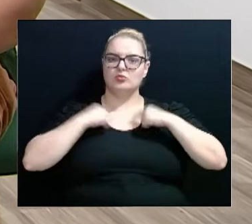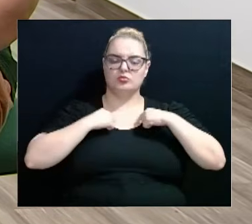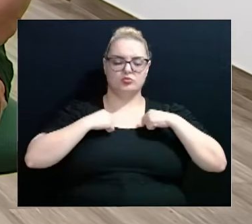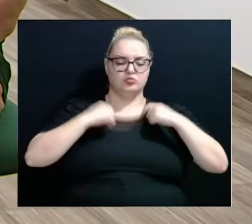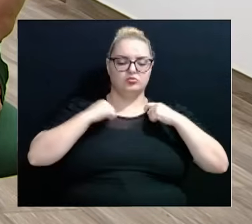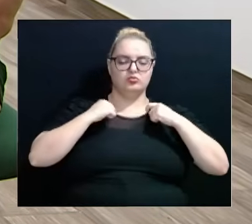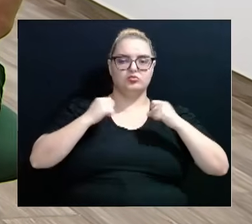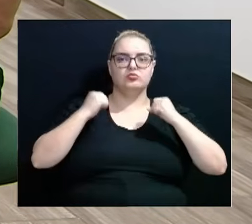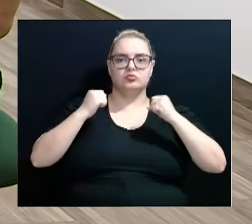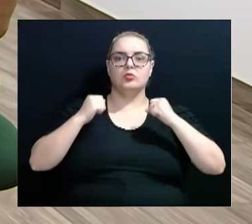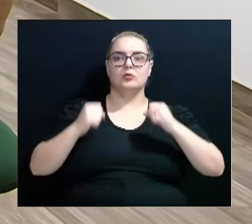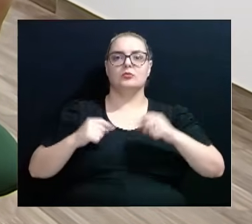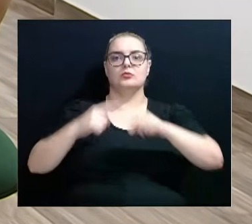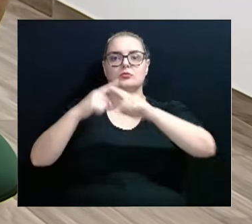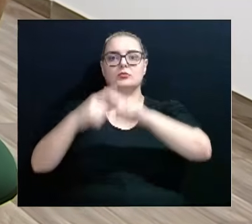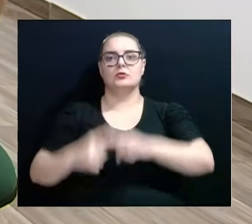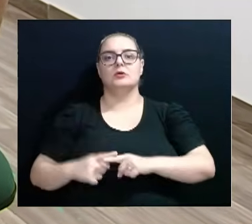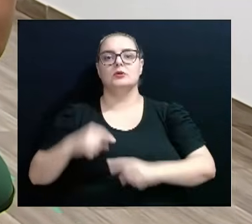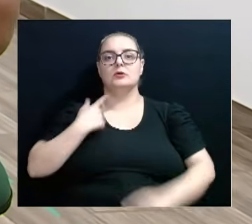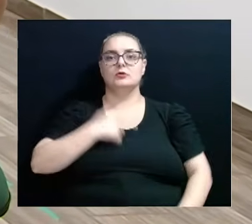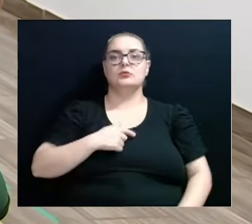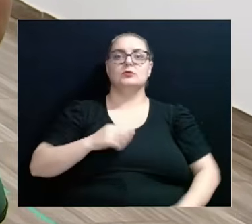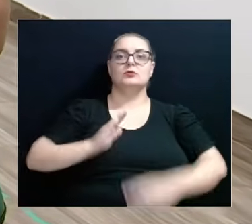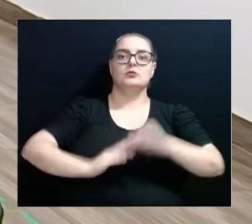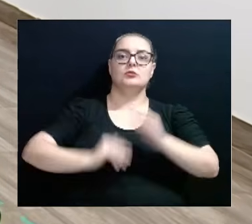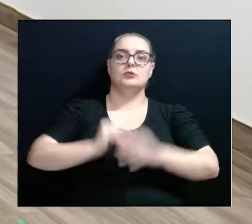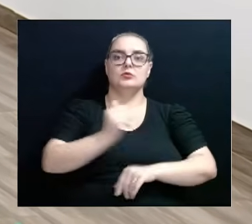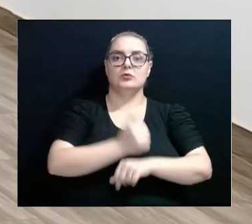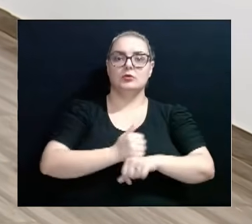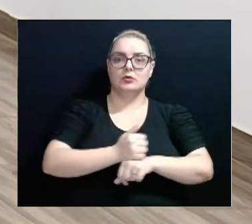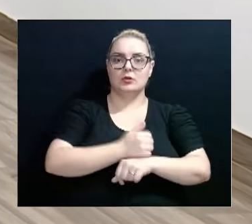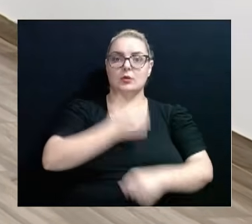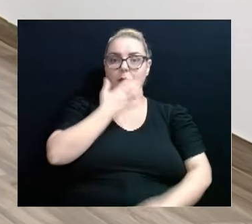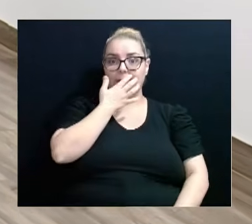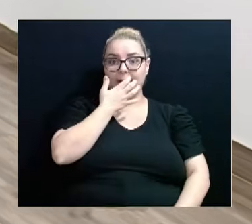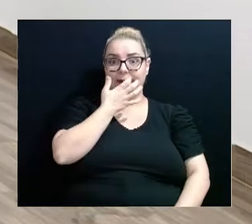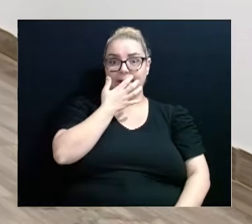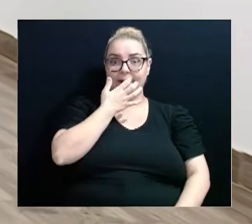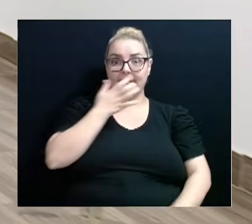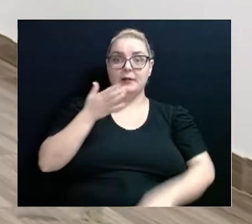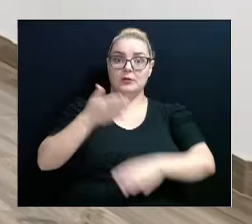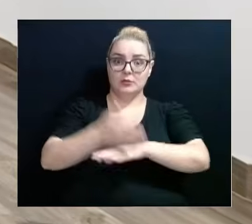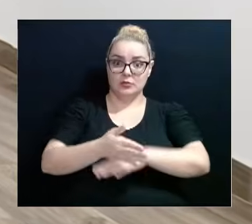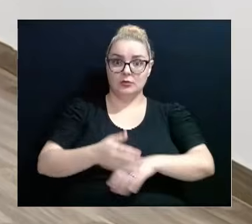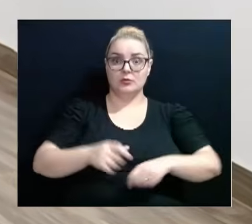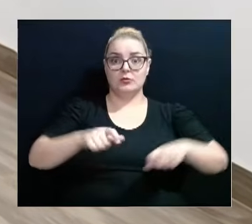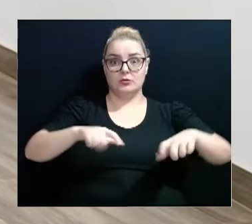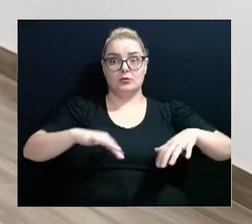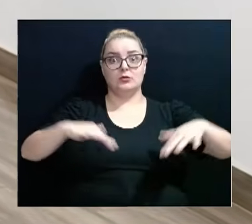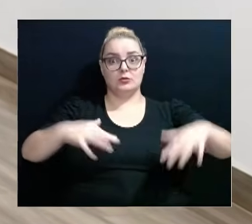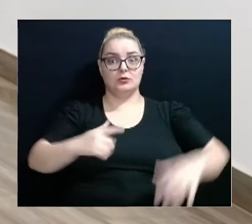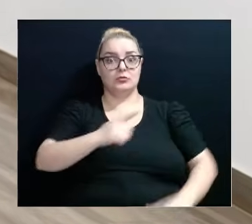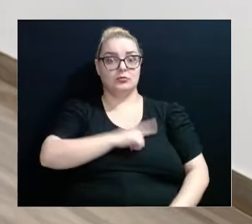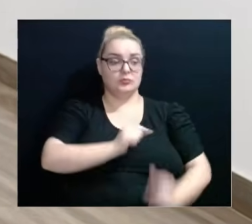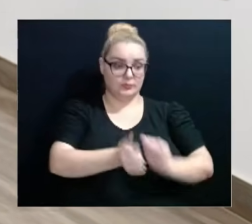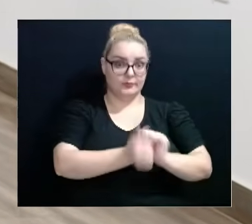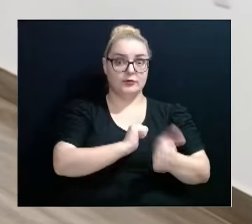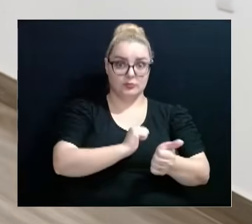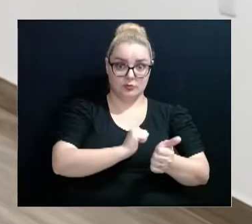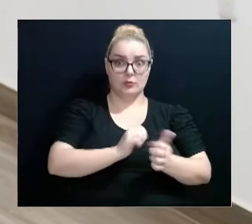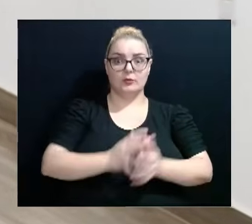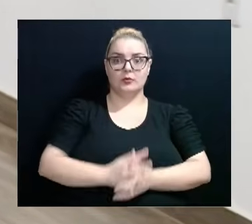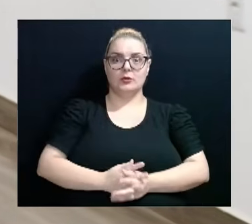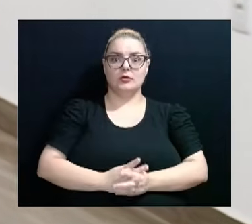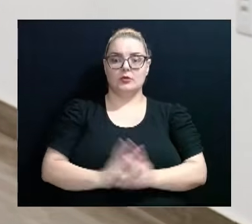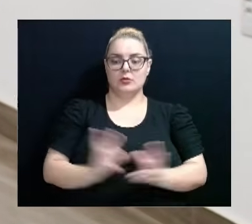Hoje o Guarani também trabalha com a marca do Guarani Indians, né? Na loja daqui do próprio Brinco